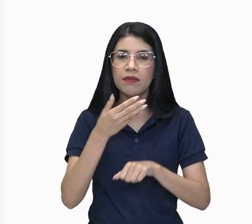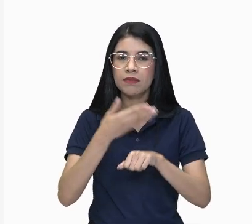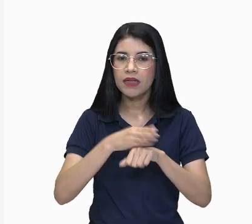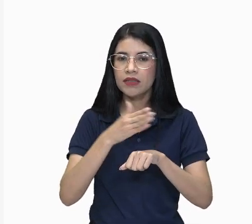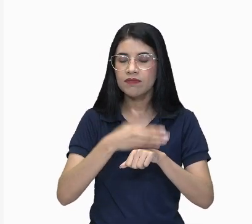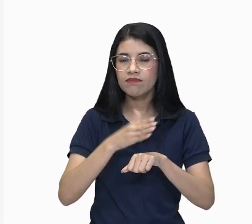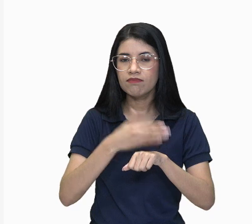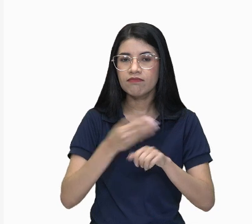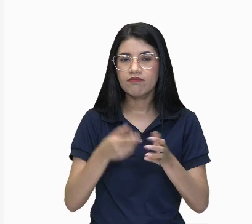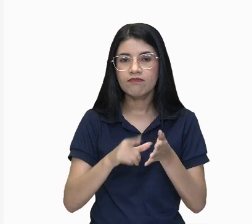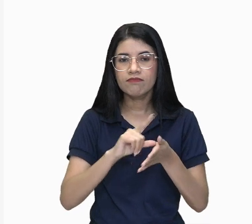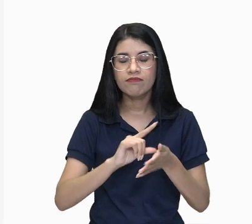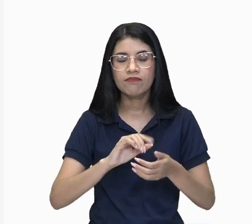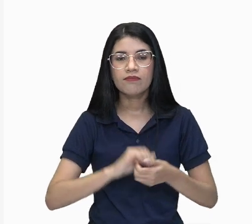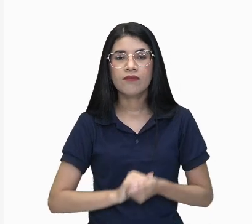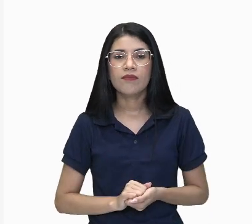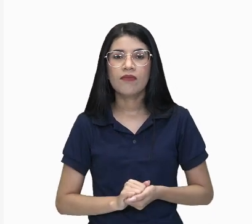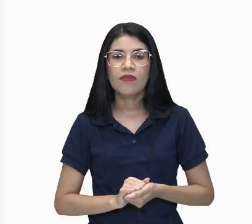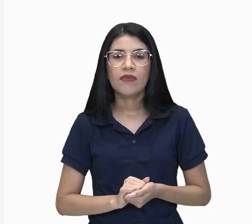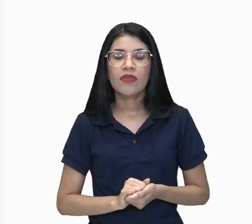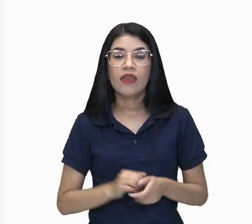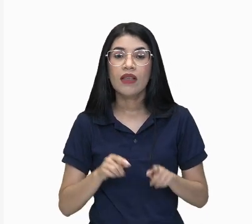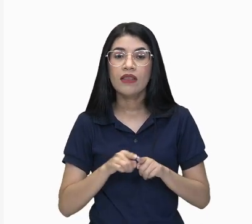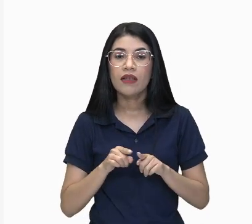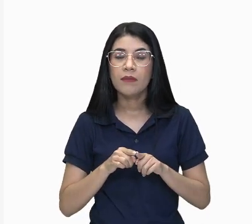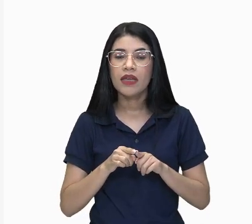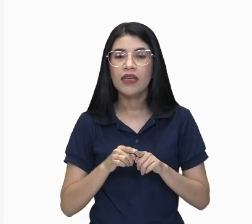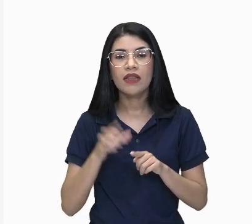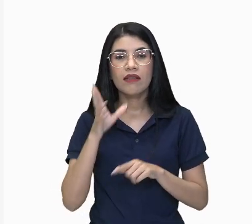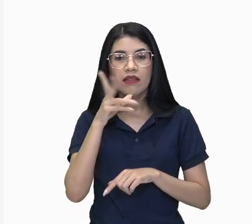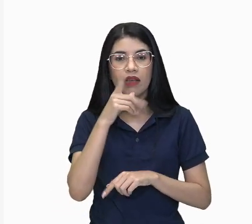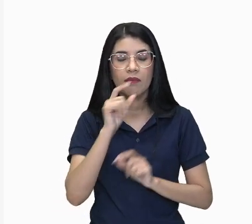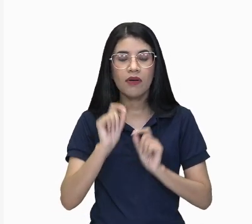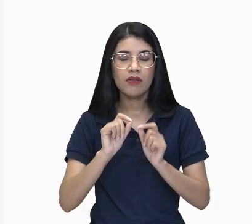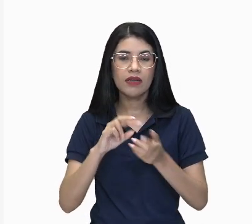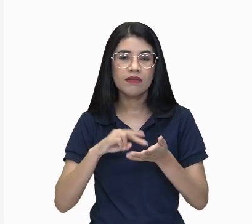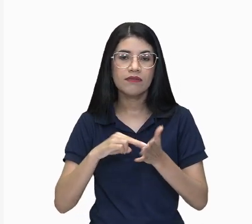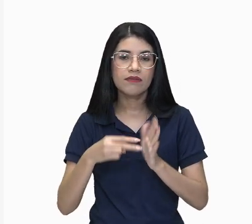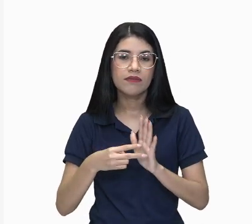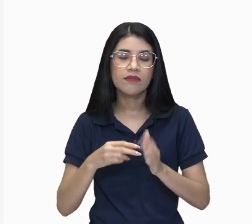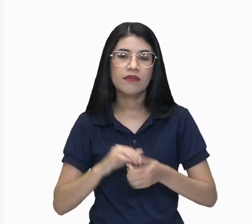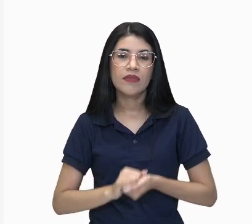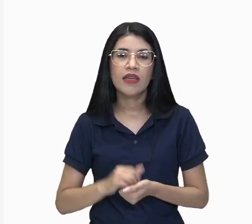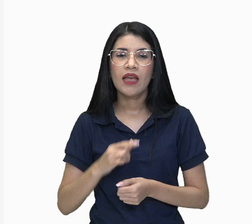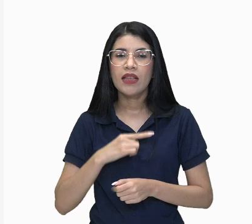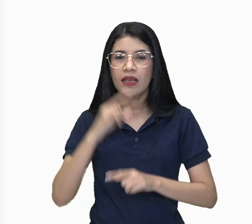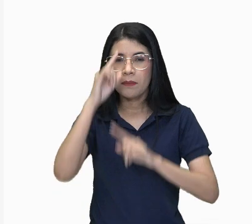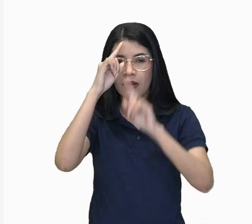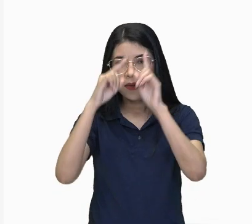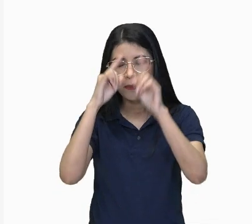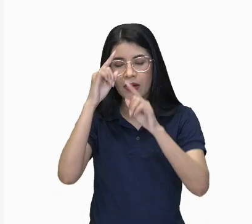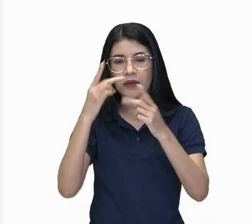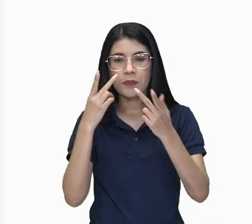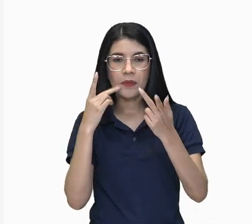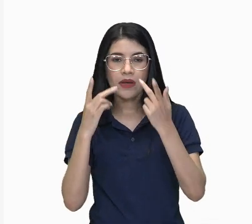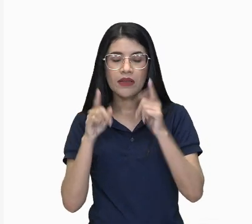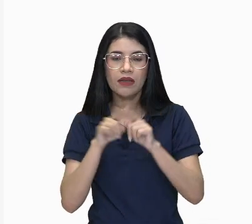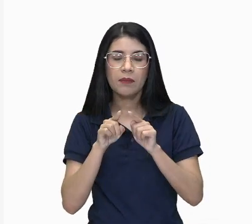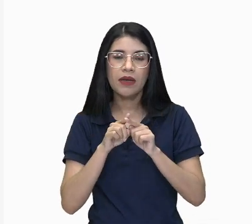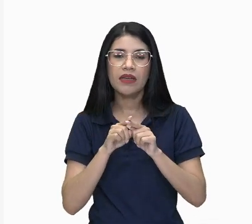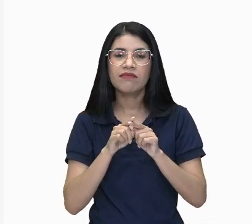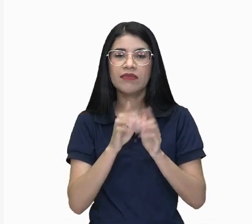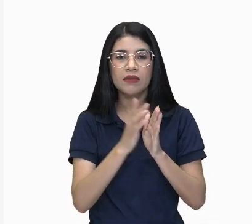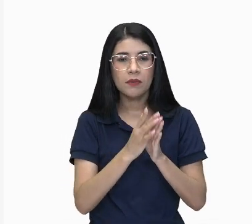aquecimento. Improvisação de longa forma. Envolve a criação de peças ou cenas mais